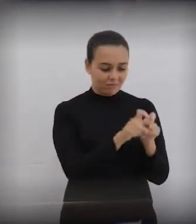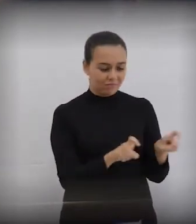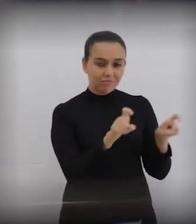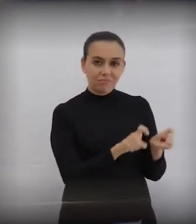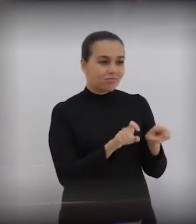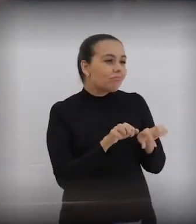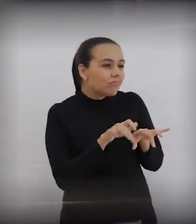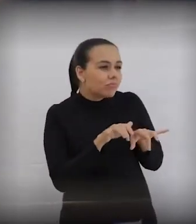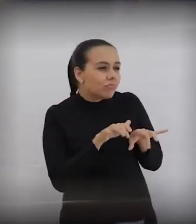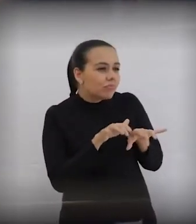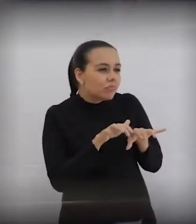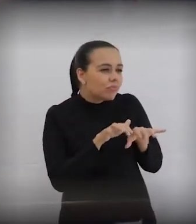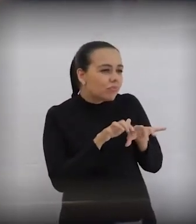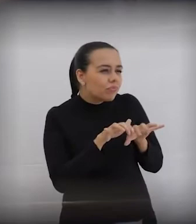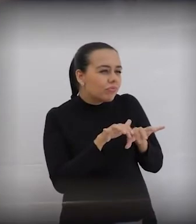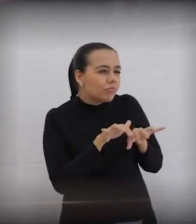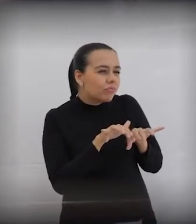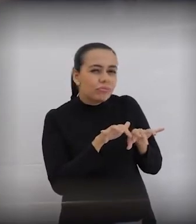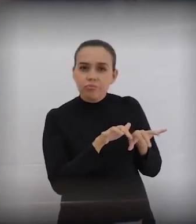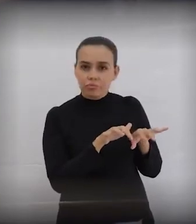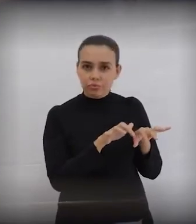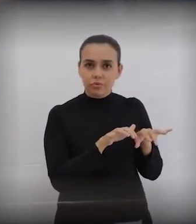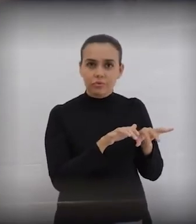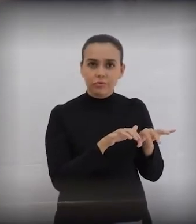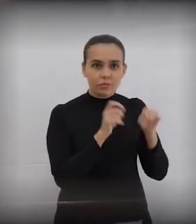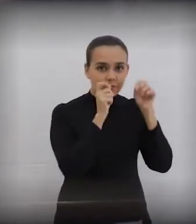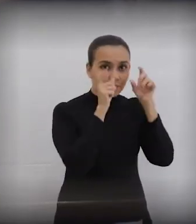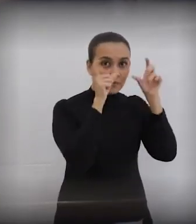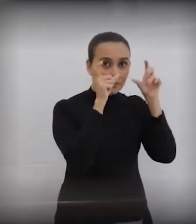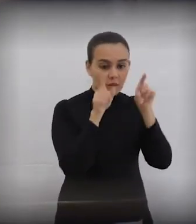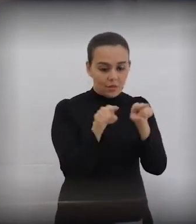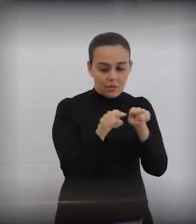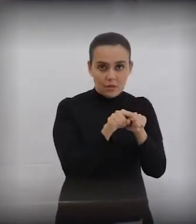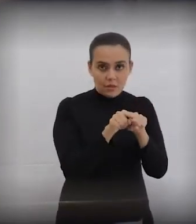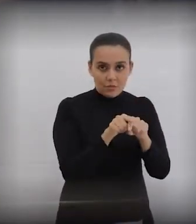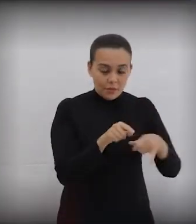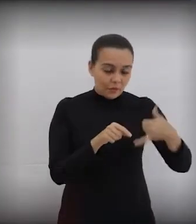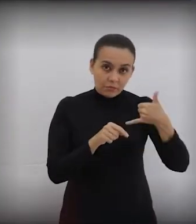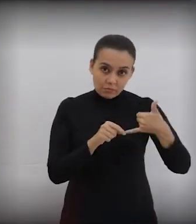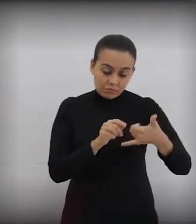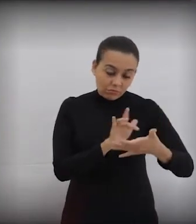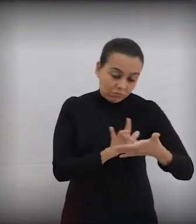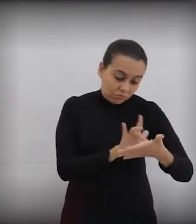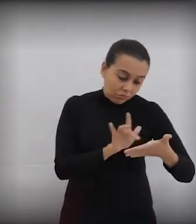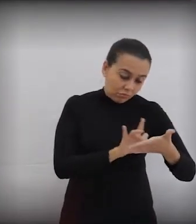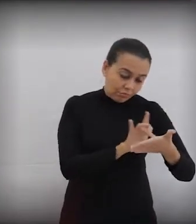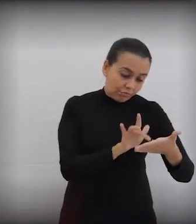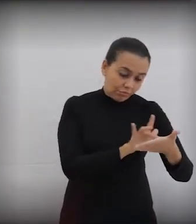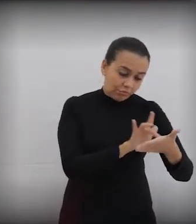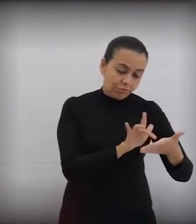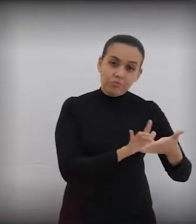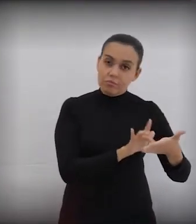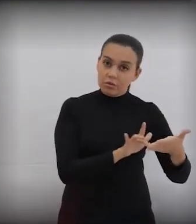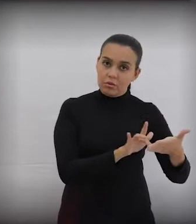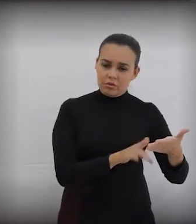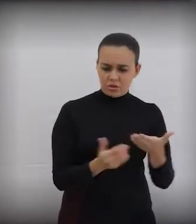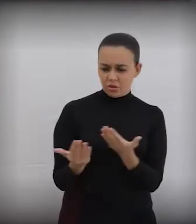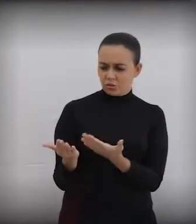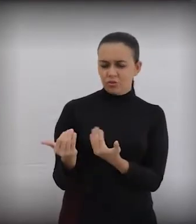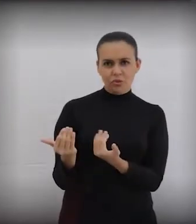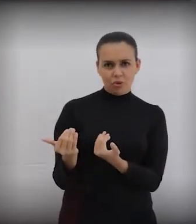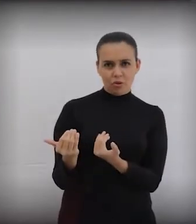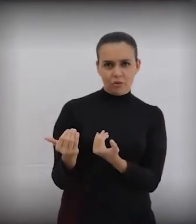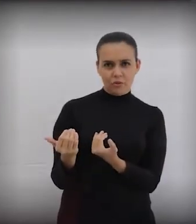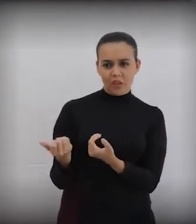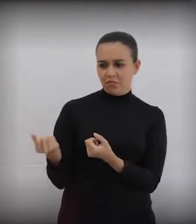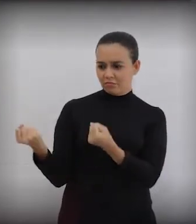desse uso desmesurado do celular, diminuição de jovens que